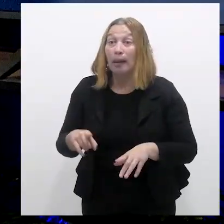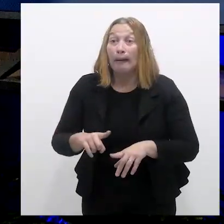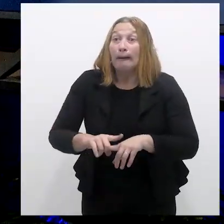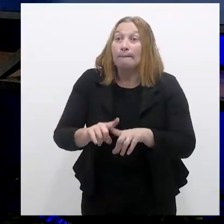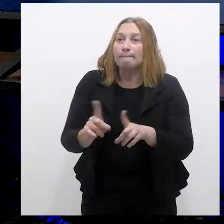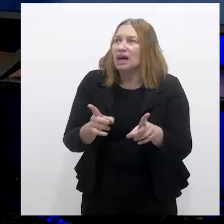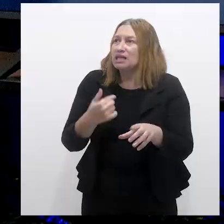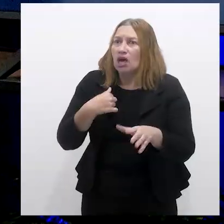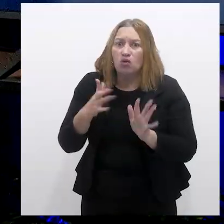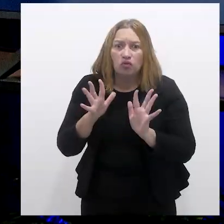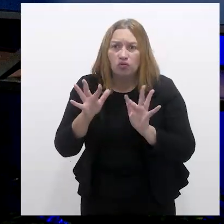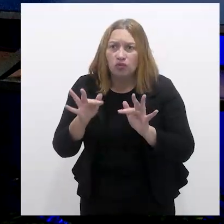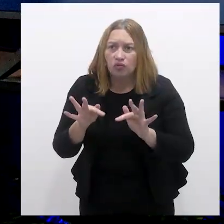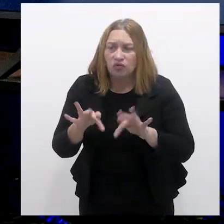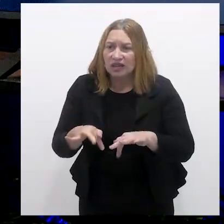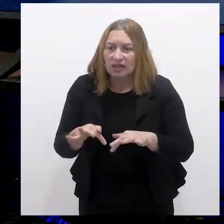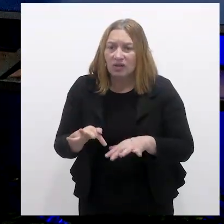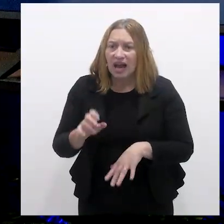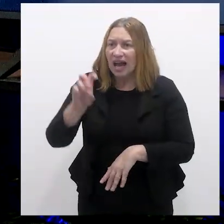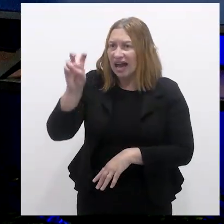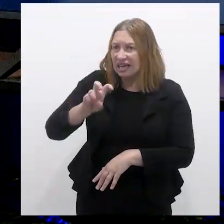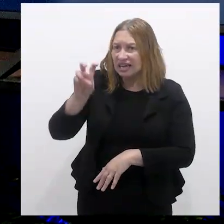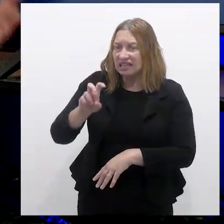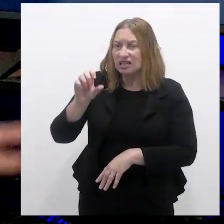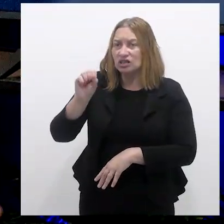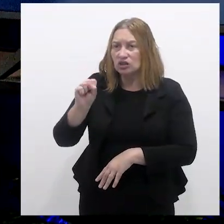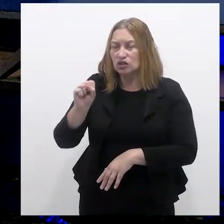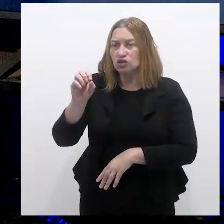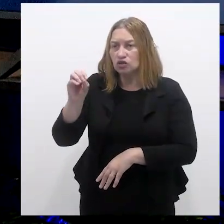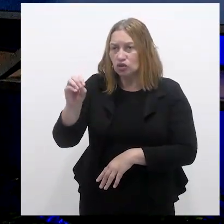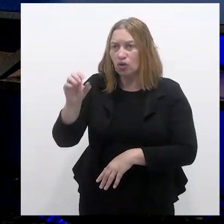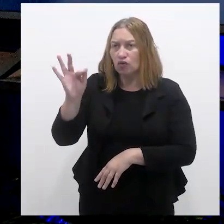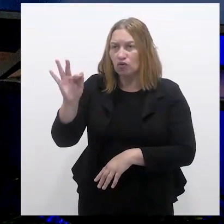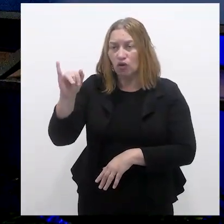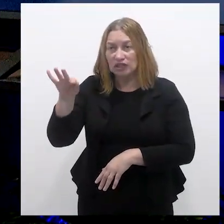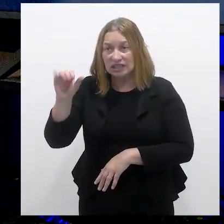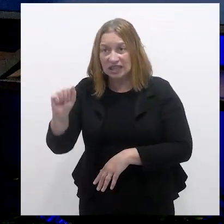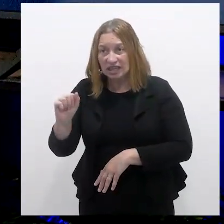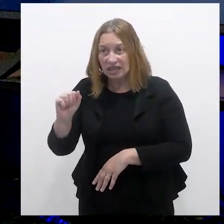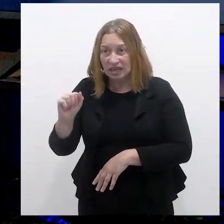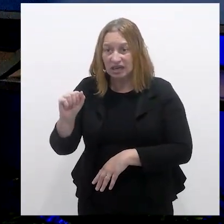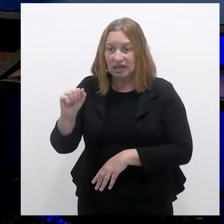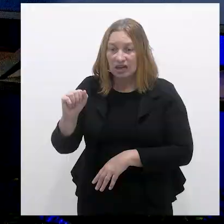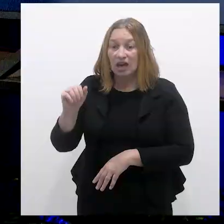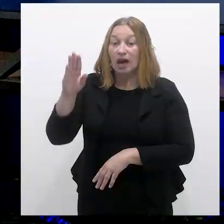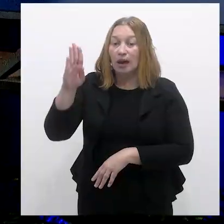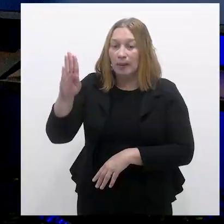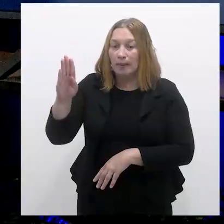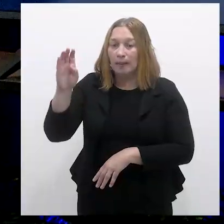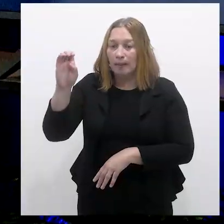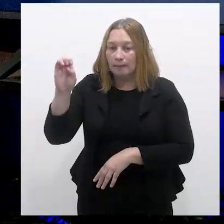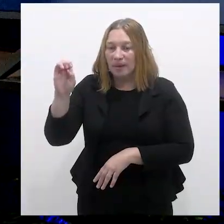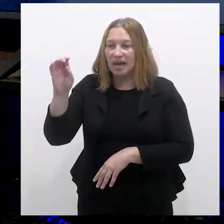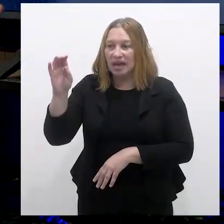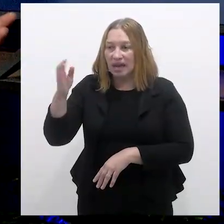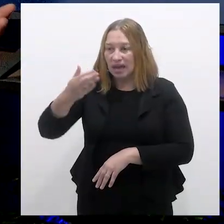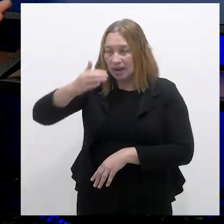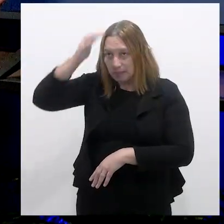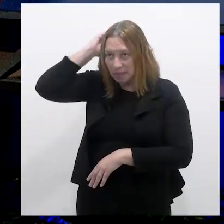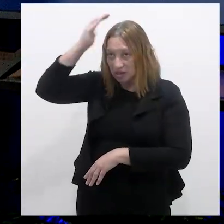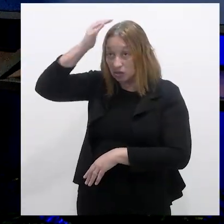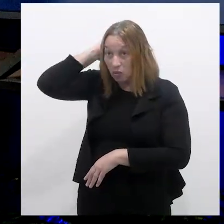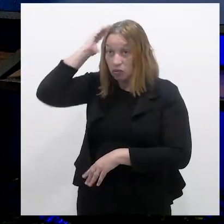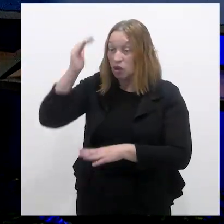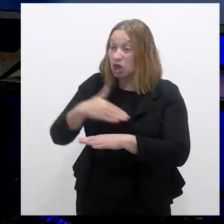era Eu terminei, por exemplo, a Quinta Sinfonia de Beethoven. E todos estavam absolutamente atônitos com